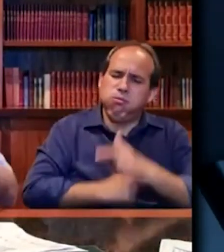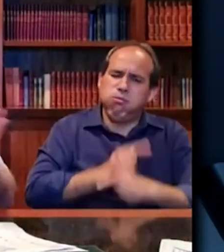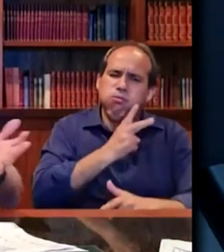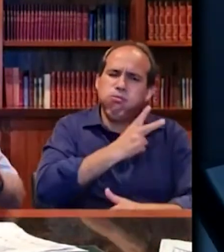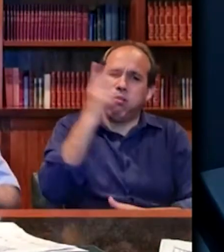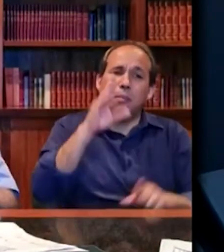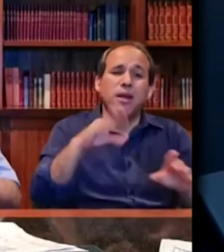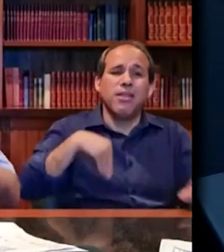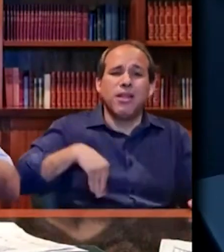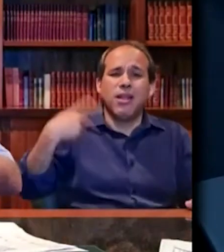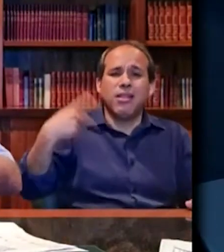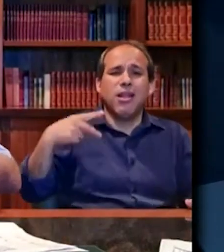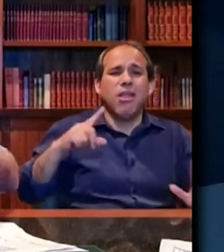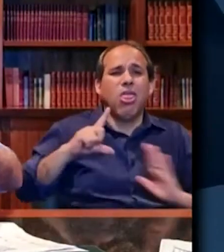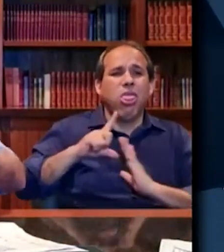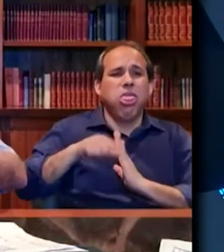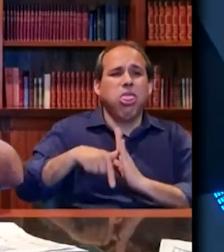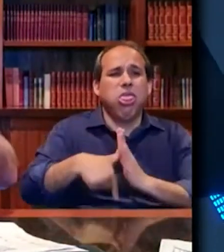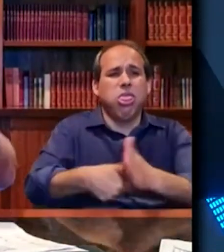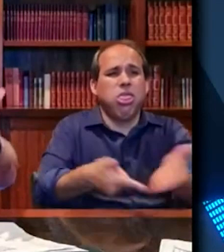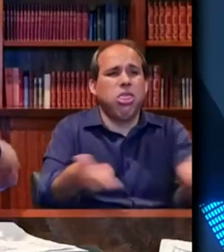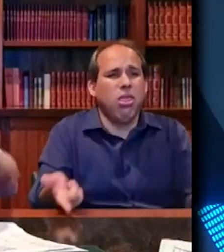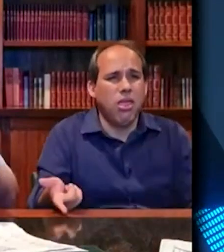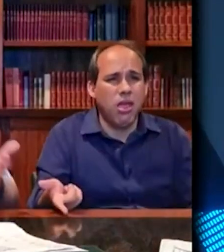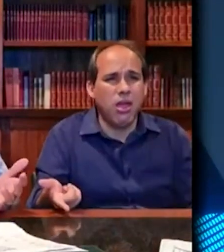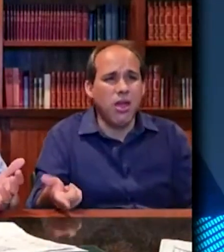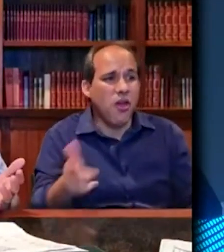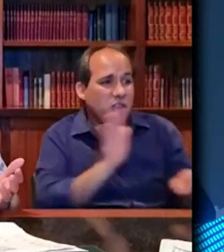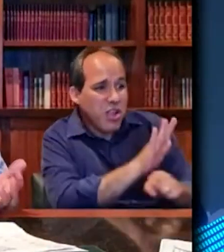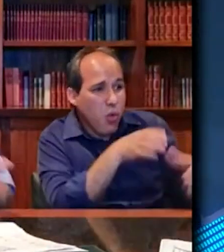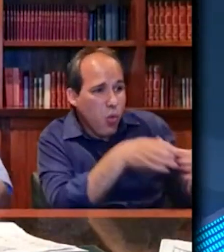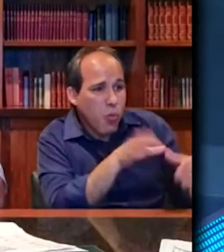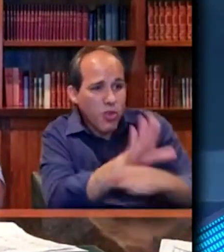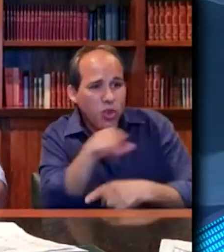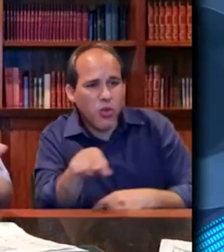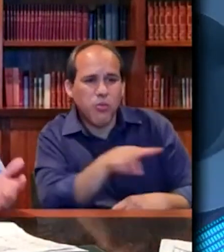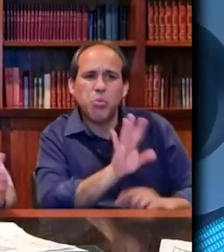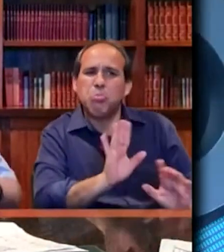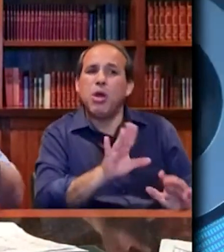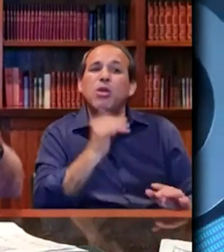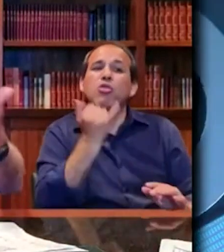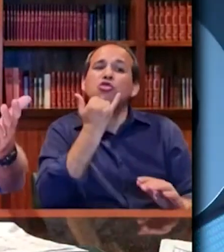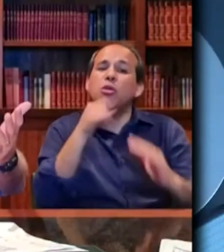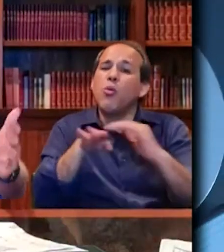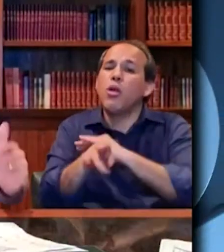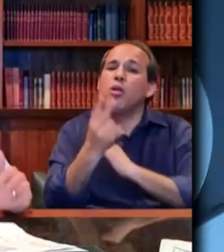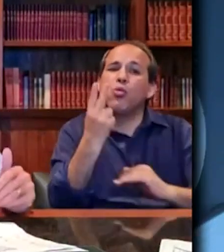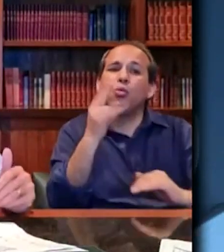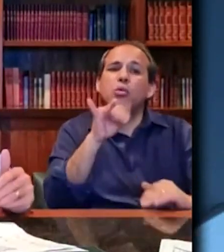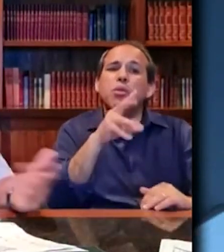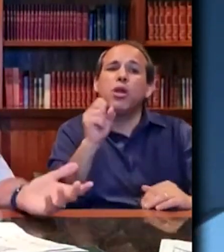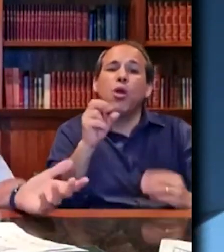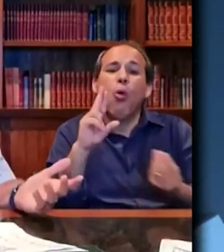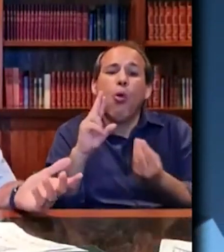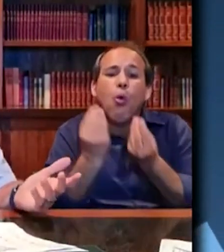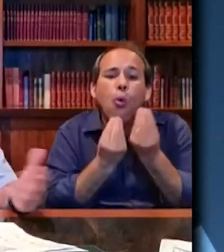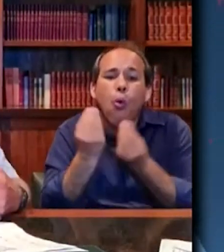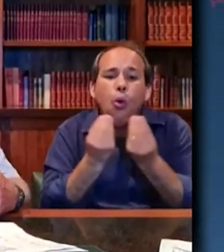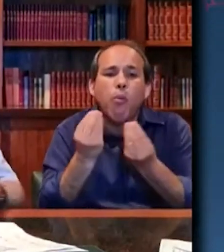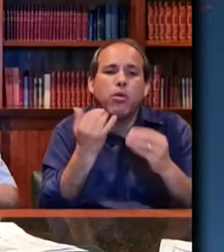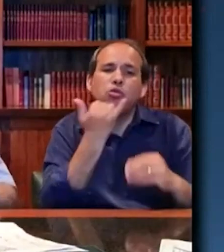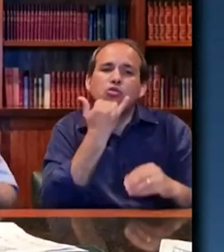não ter um outro candidato, o PT, né, que é provavelmente o concorrente, ele não